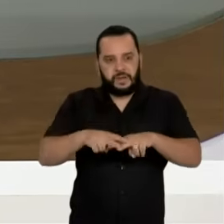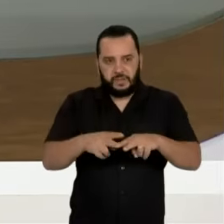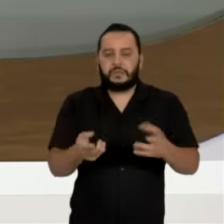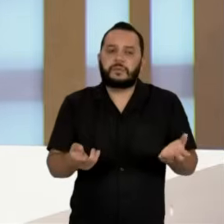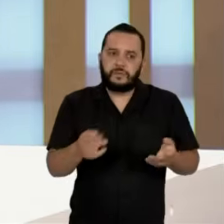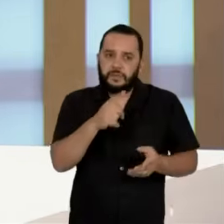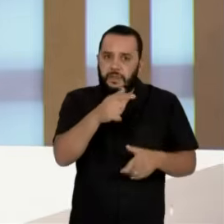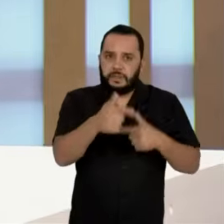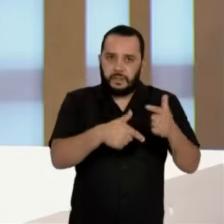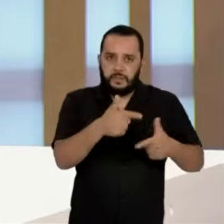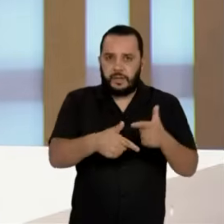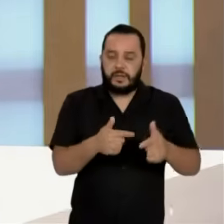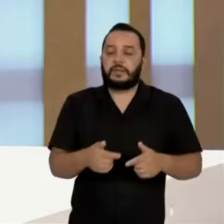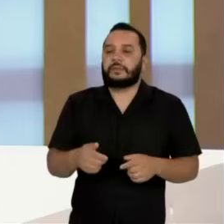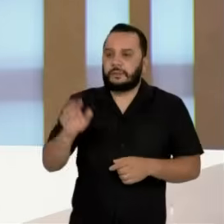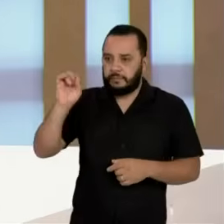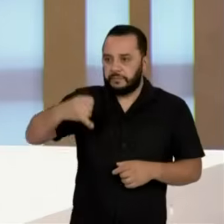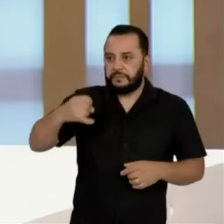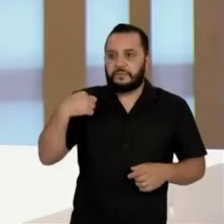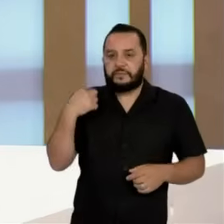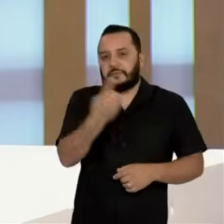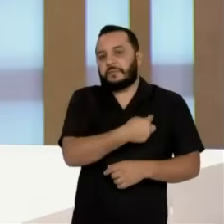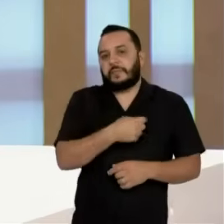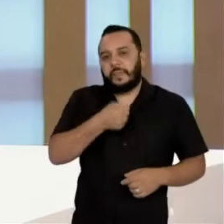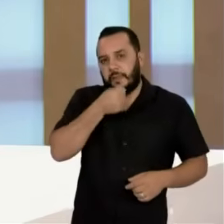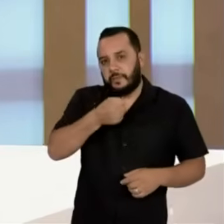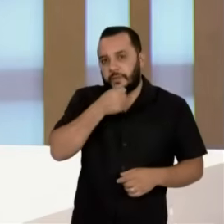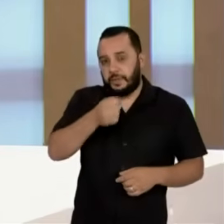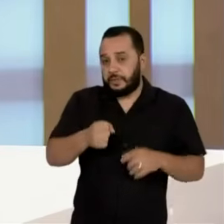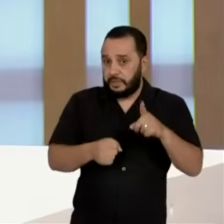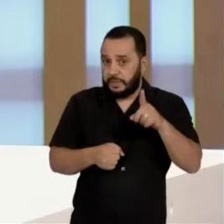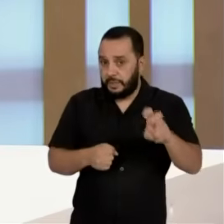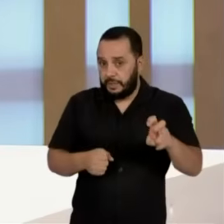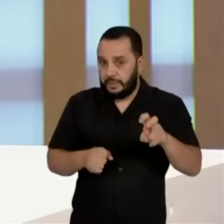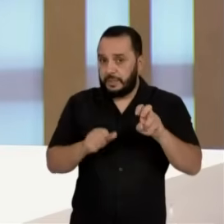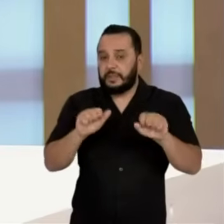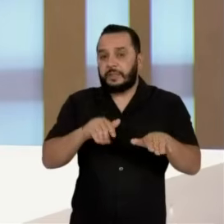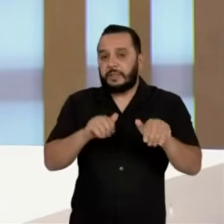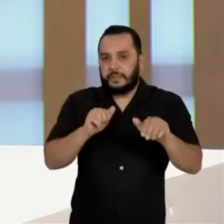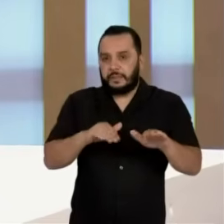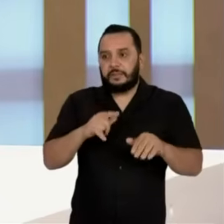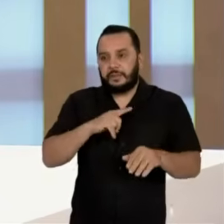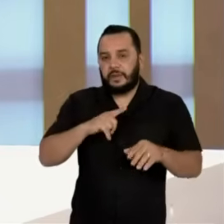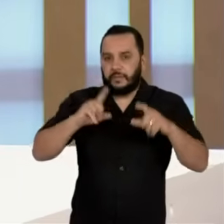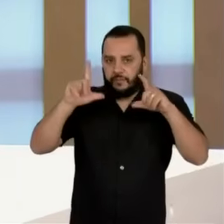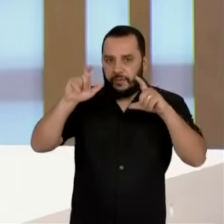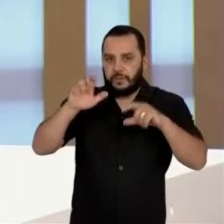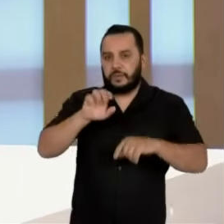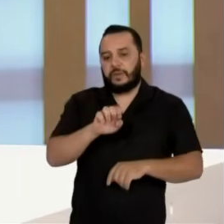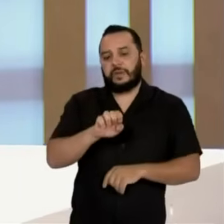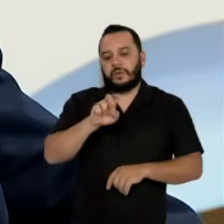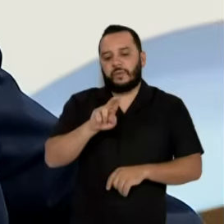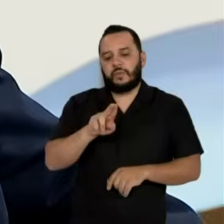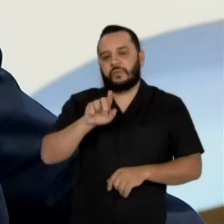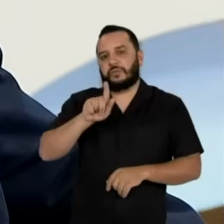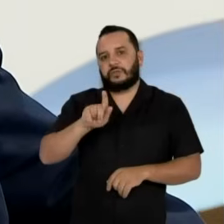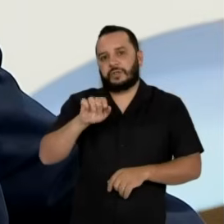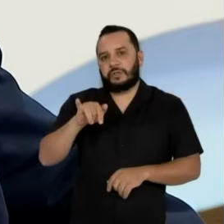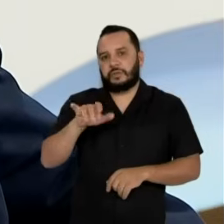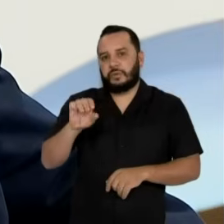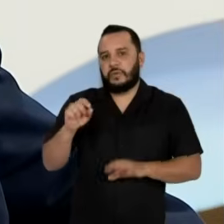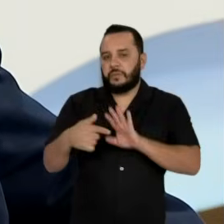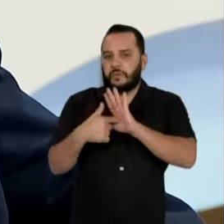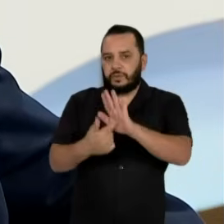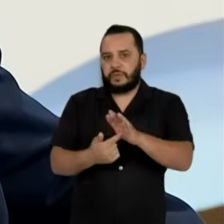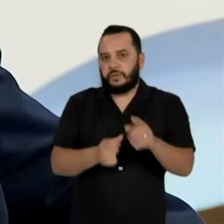Eliane. Inclusive, a gente fez uma reportagem, 15 de setembro, é a foto clássica do Eugênio, que ele denunciando, mostrando o fogo ali,